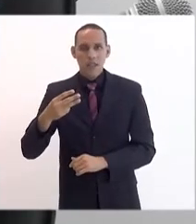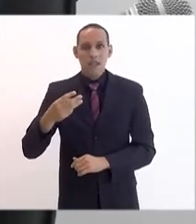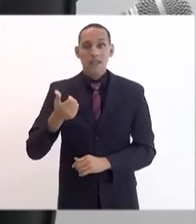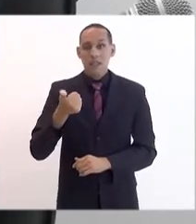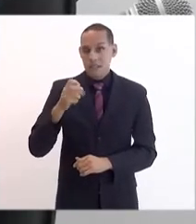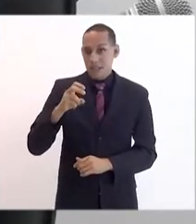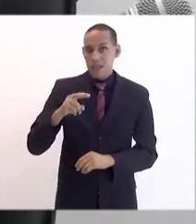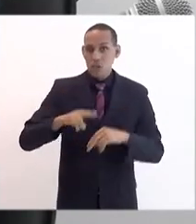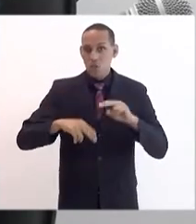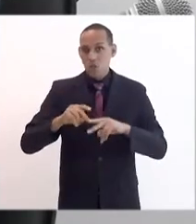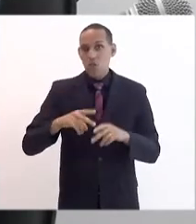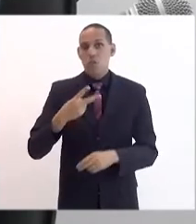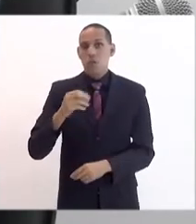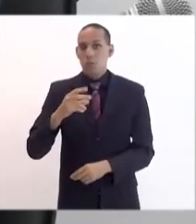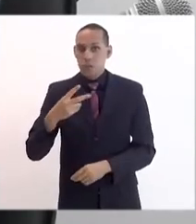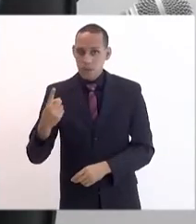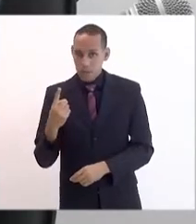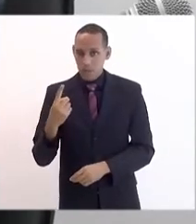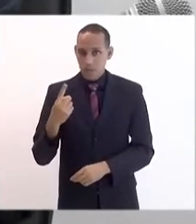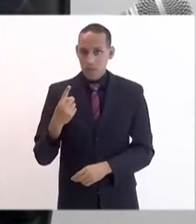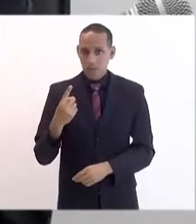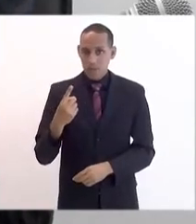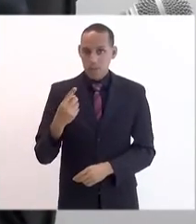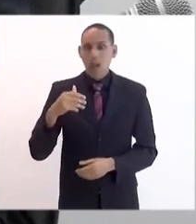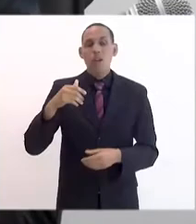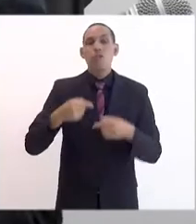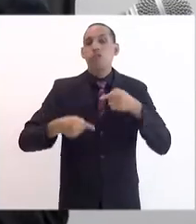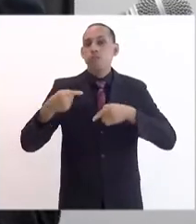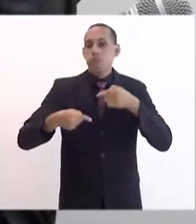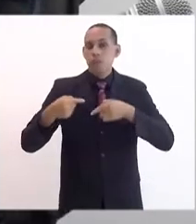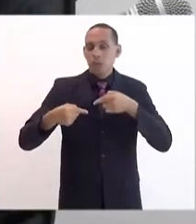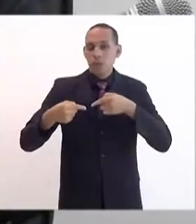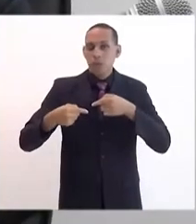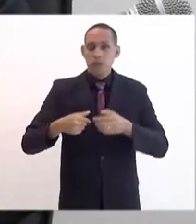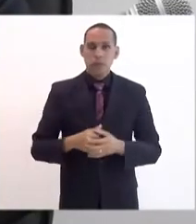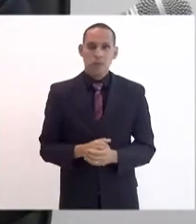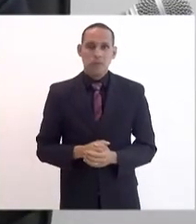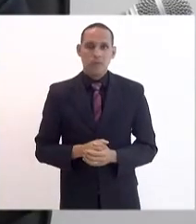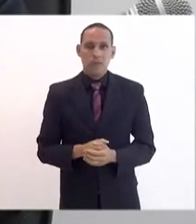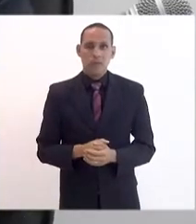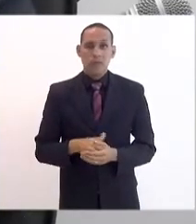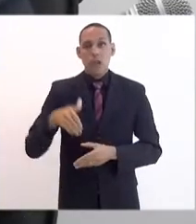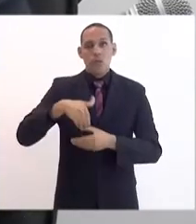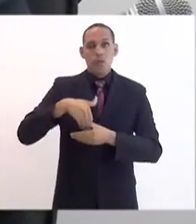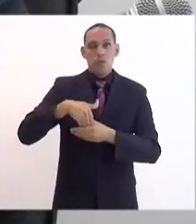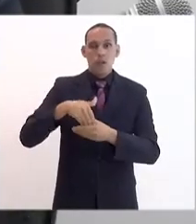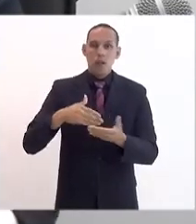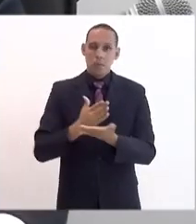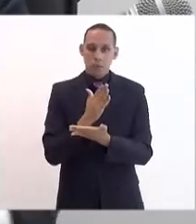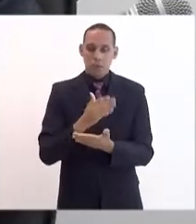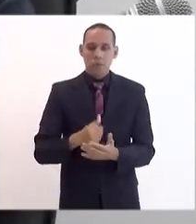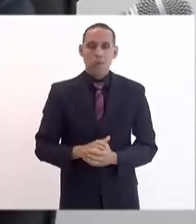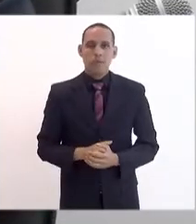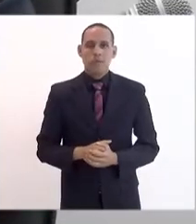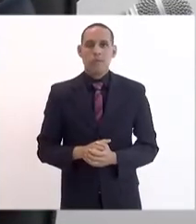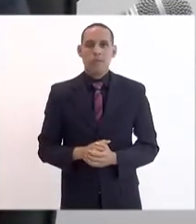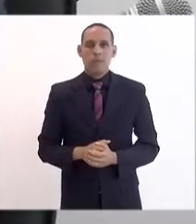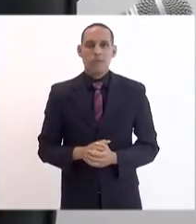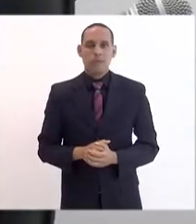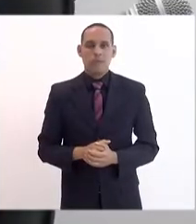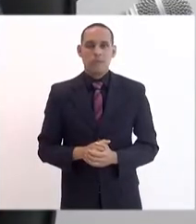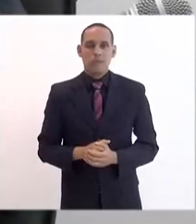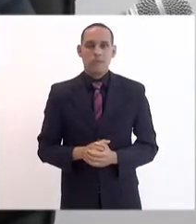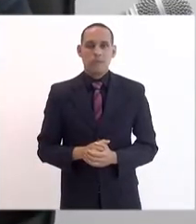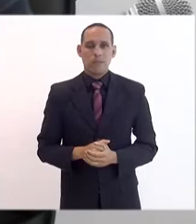21. Isso mesmo. Em discussão. Em votação, aprovado.